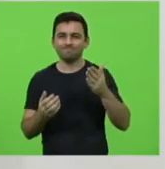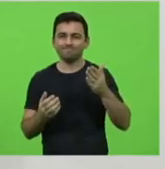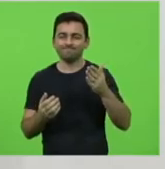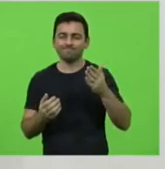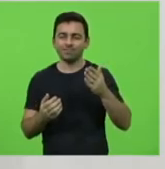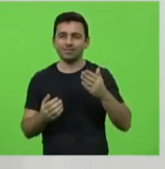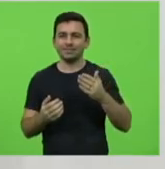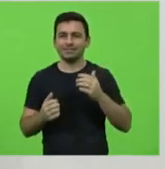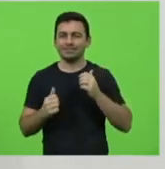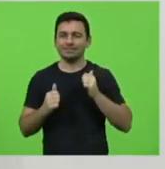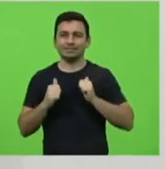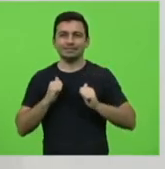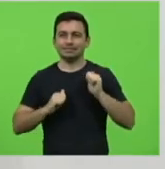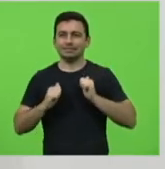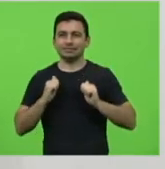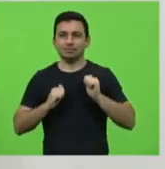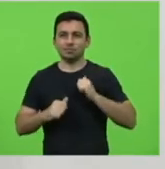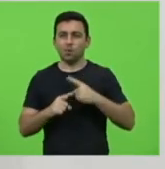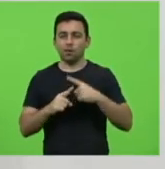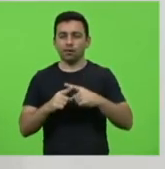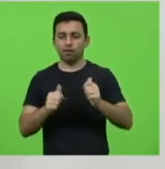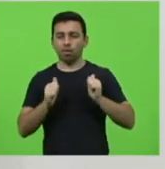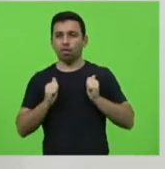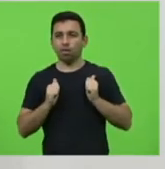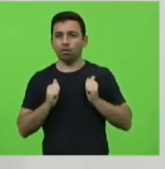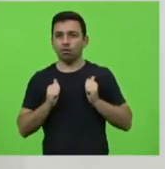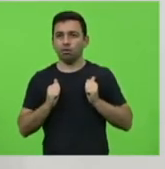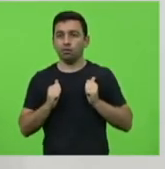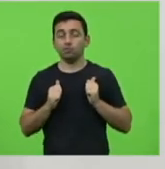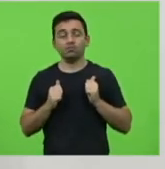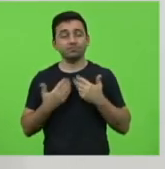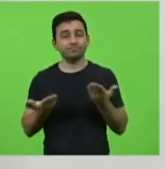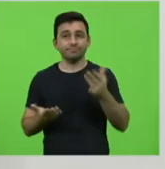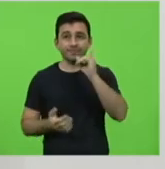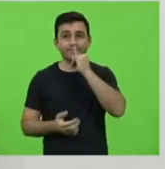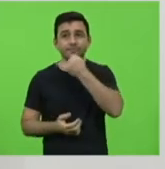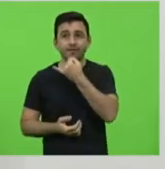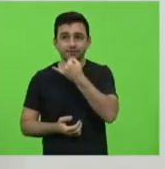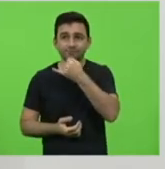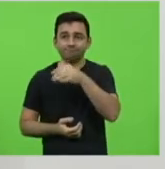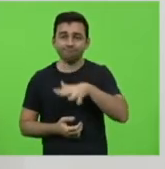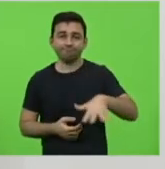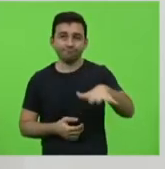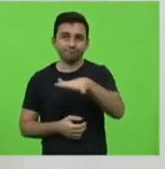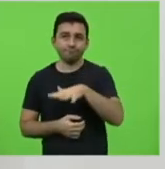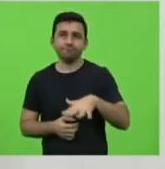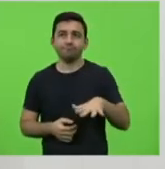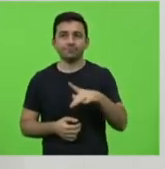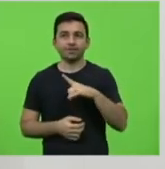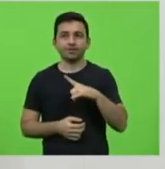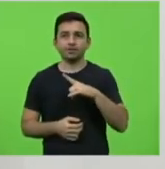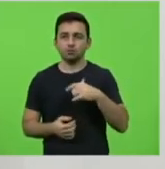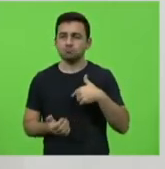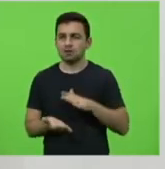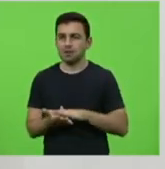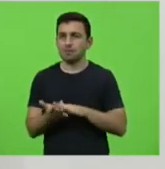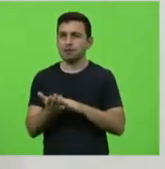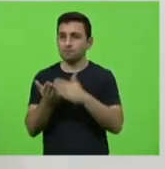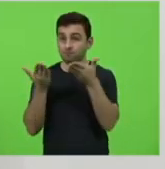por omissão, porque infelizmente é assim. Então, quero lhe parabenizar,